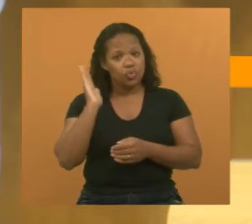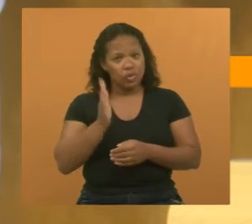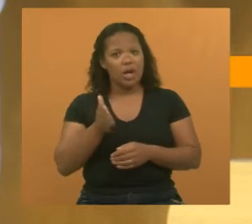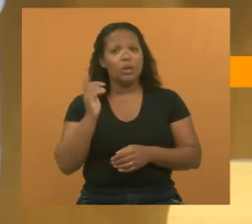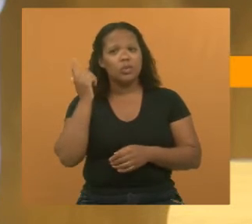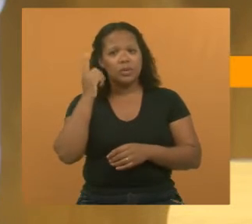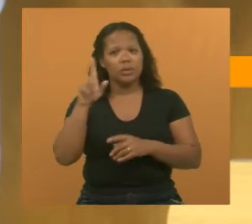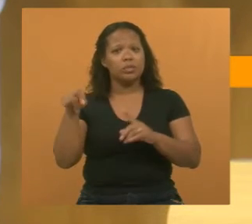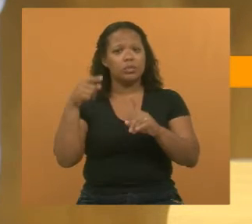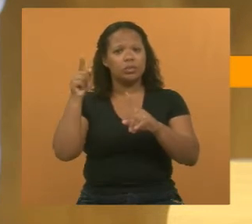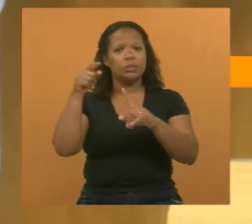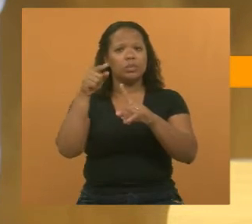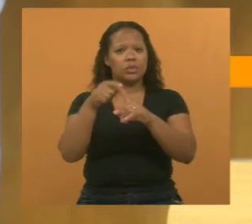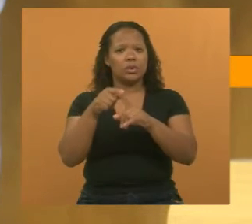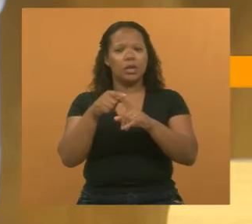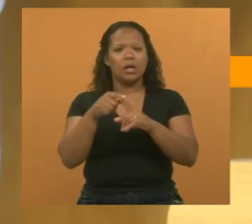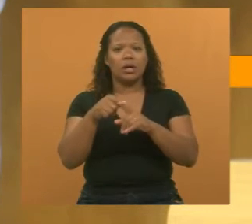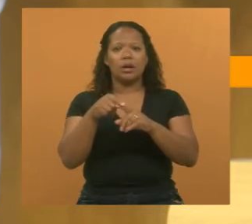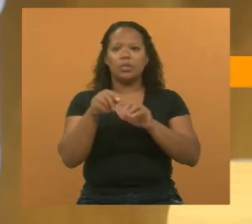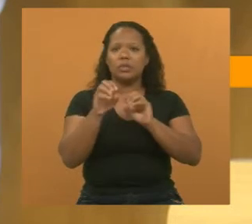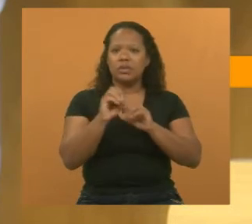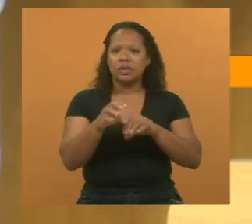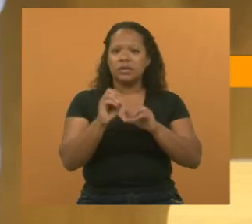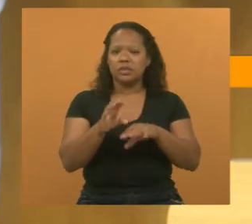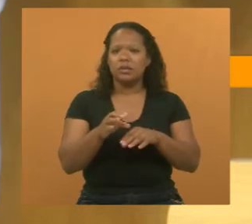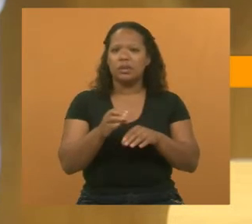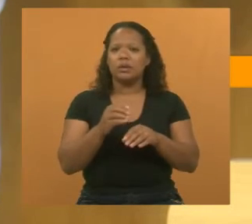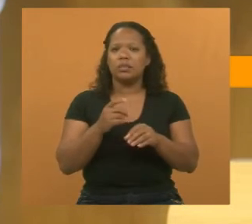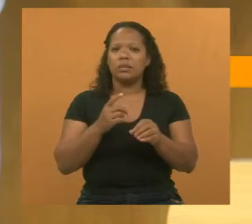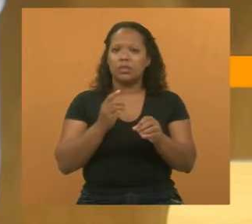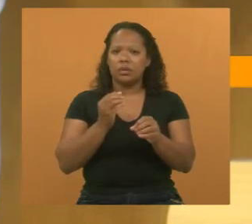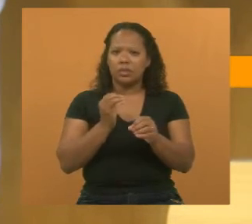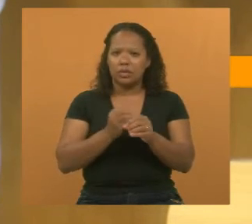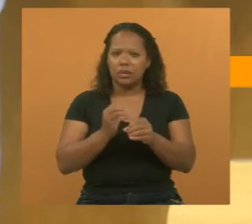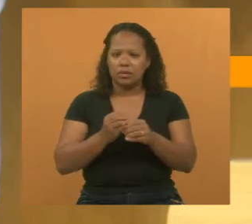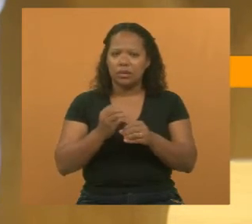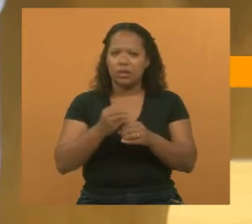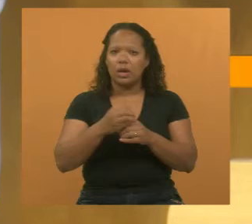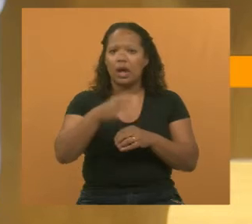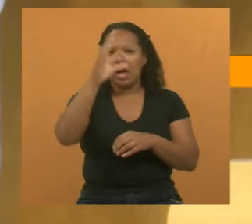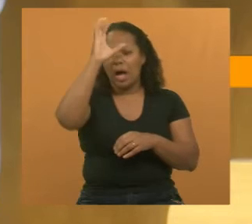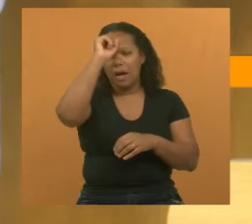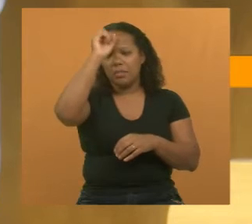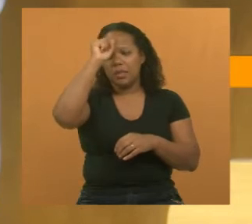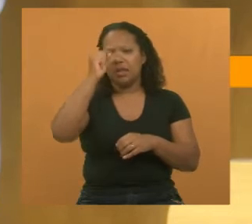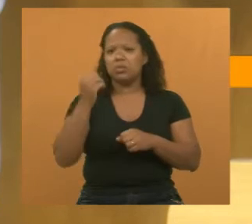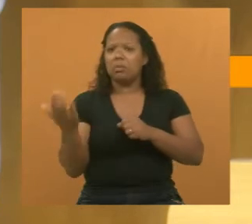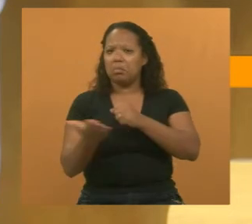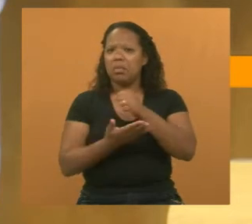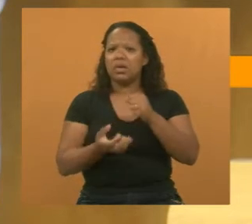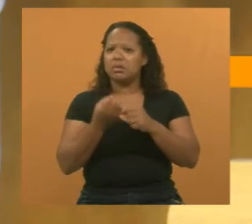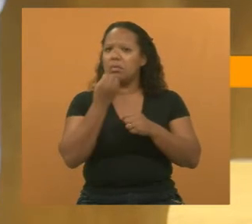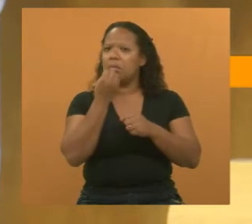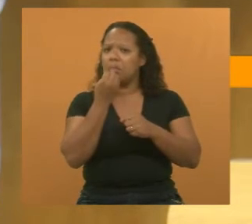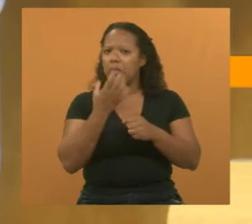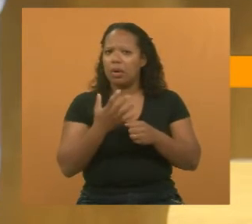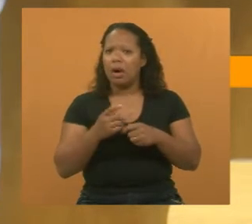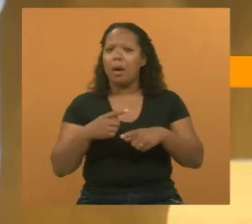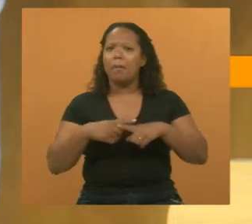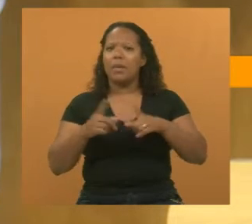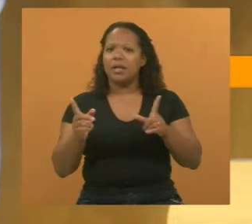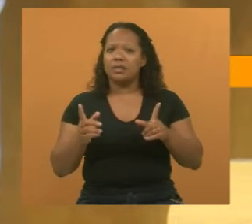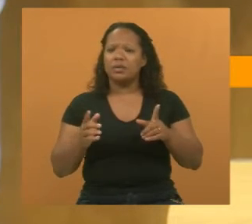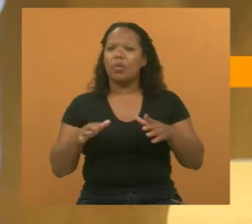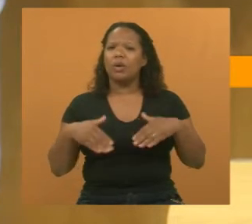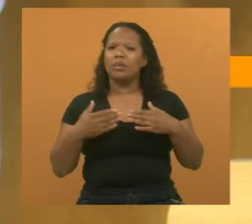verdade, os alunos da rede municipal de educação tem um bom ensino, sai com uma boa base. Agora, quando vão para as